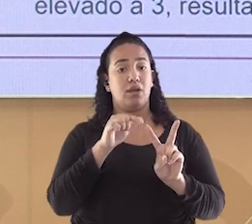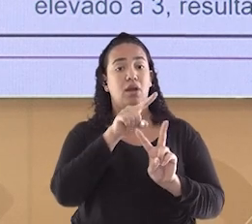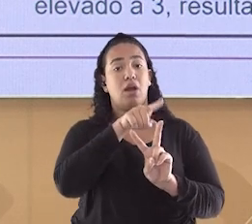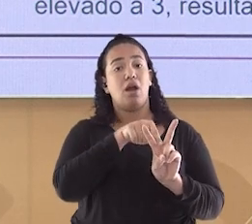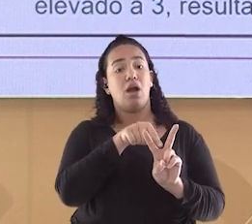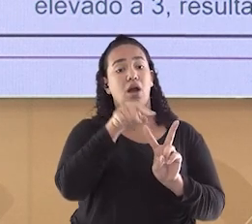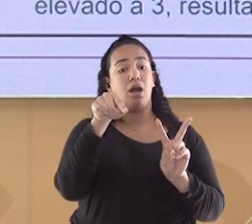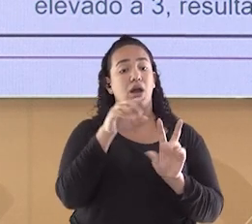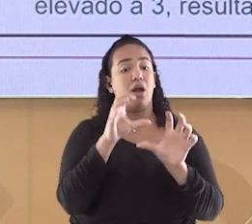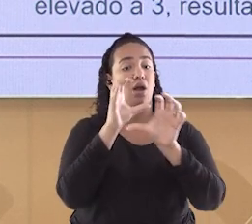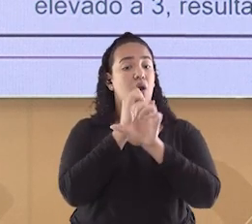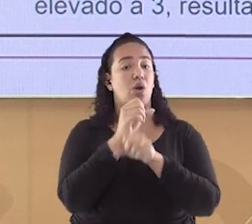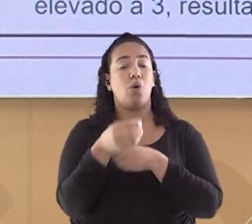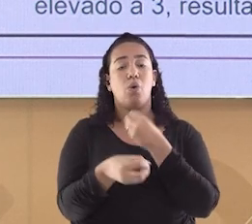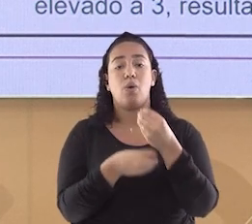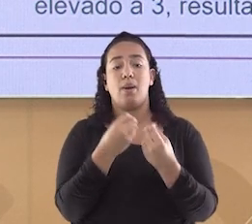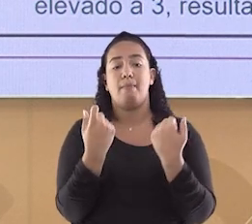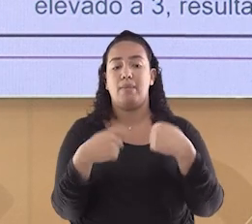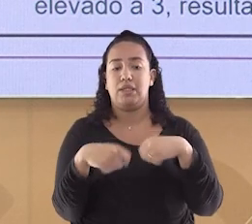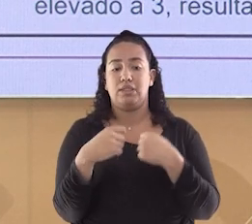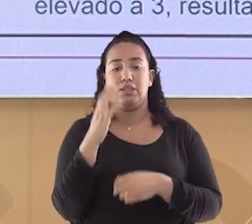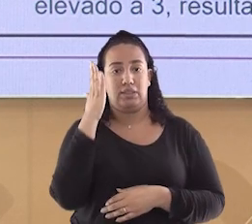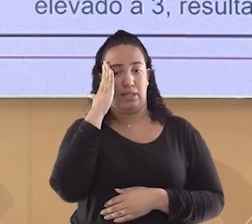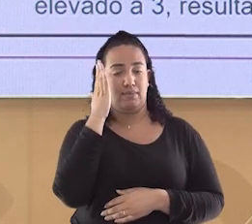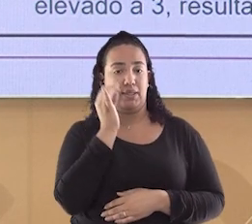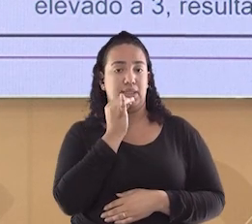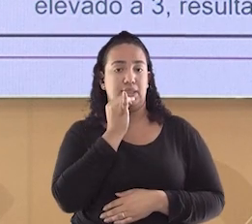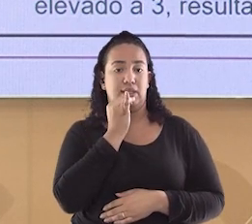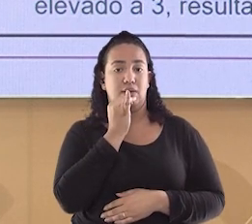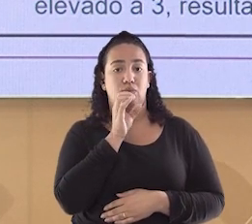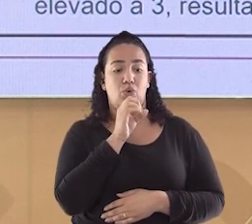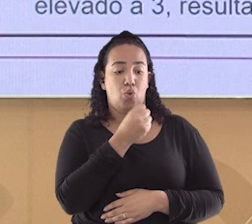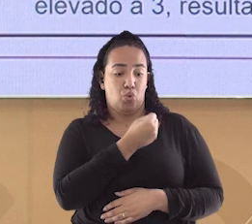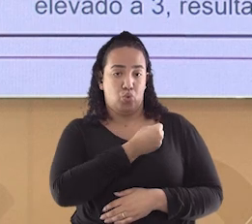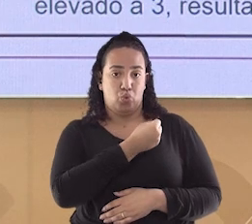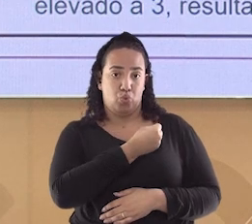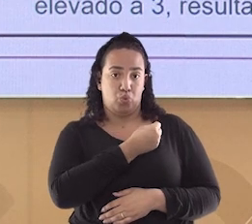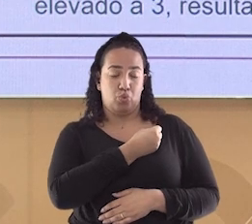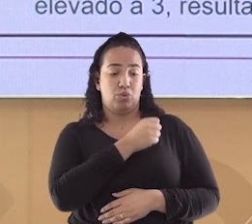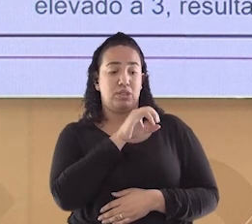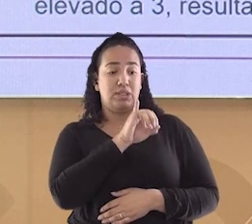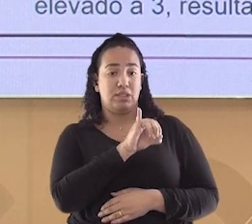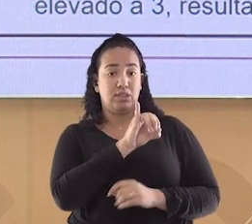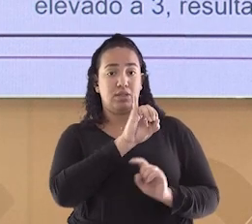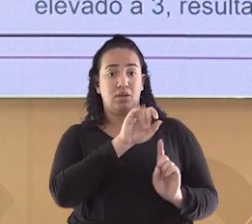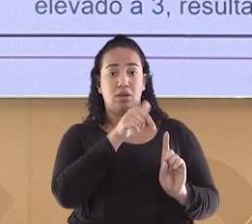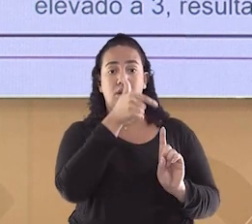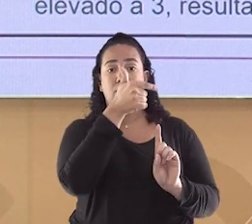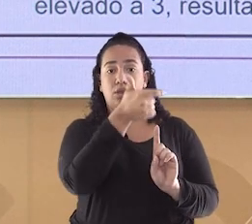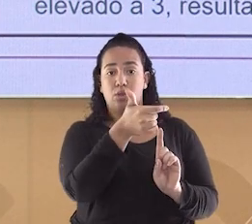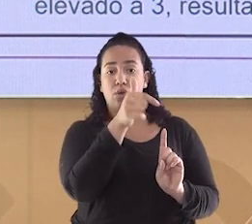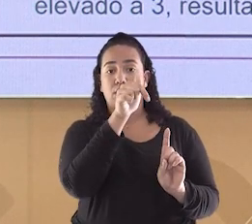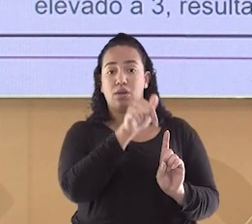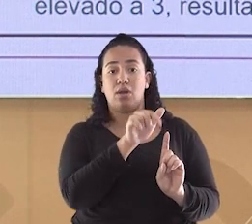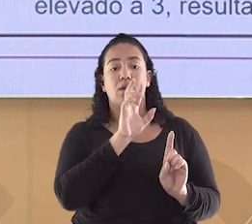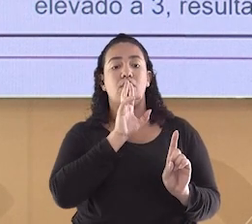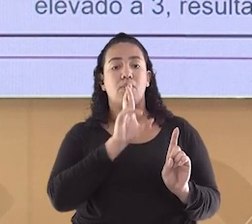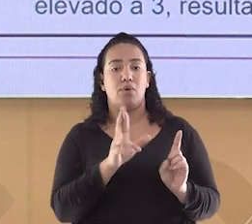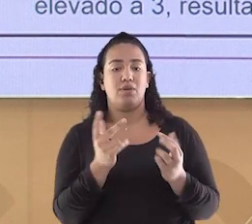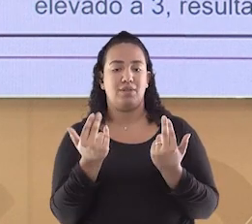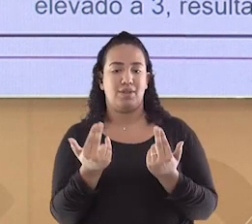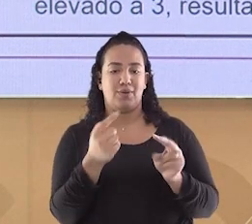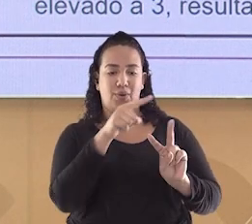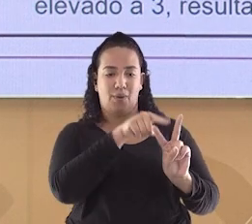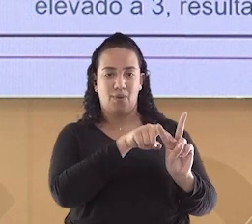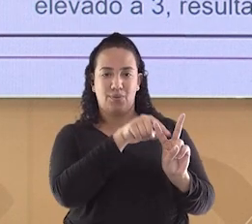radicando. Ou seja, para se calcular a raiz quadrada, devemos encontrar um número que, elevado a 2,